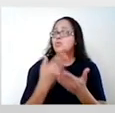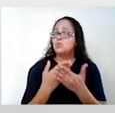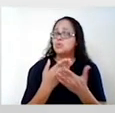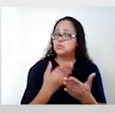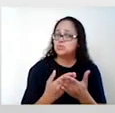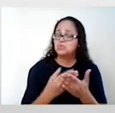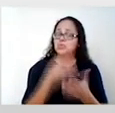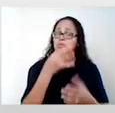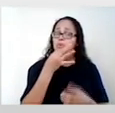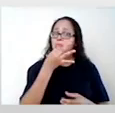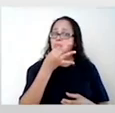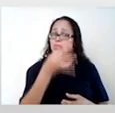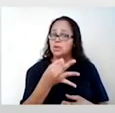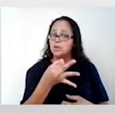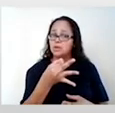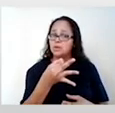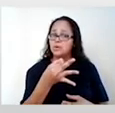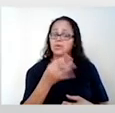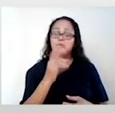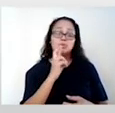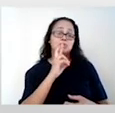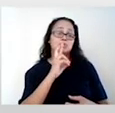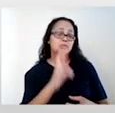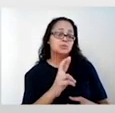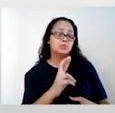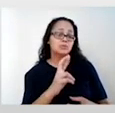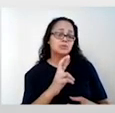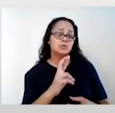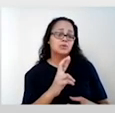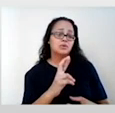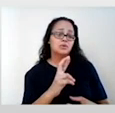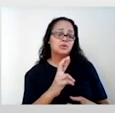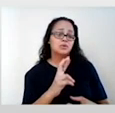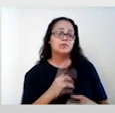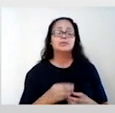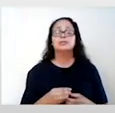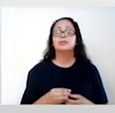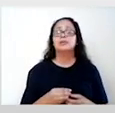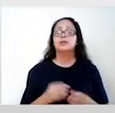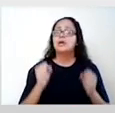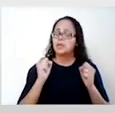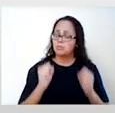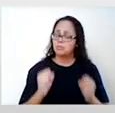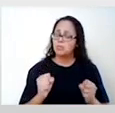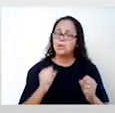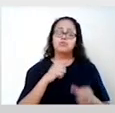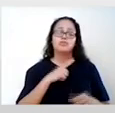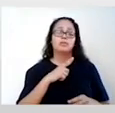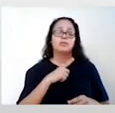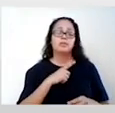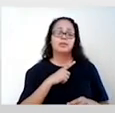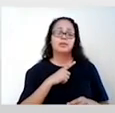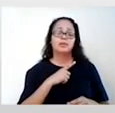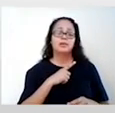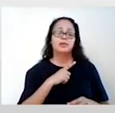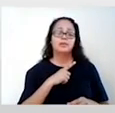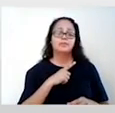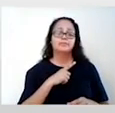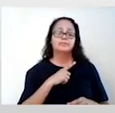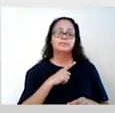opiniões possíveis, soluções, né? Então, qual possível solução que poderia ter ali, a